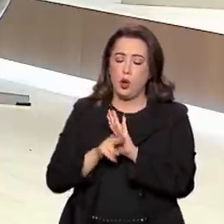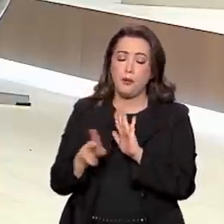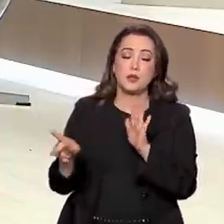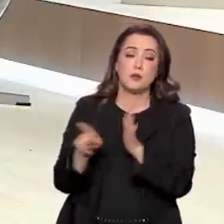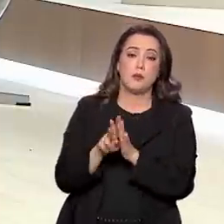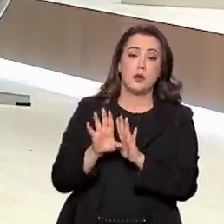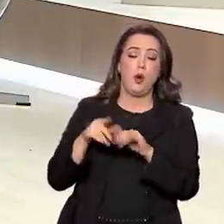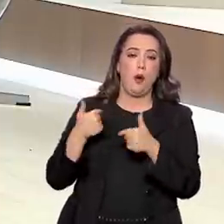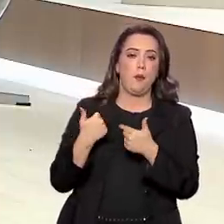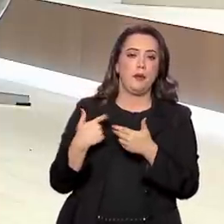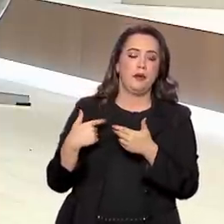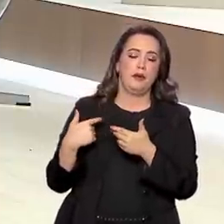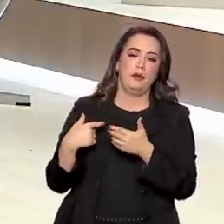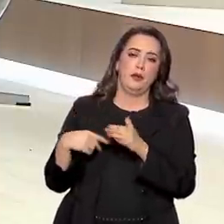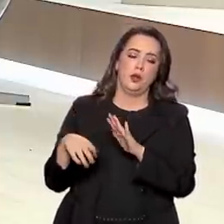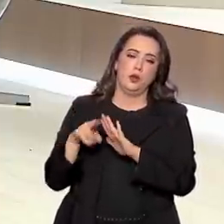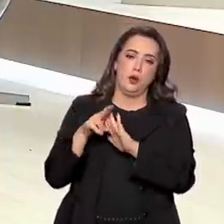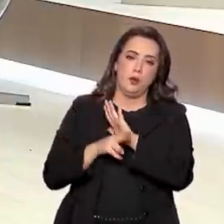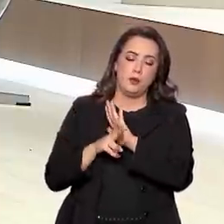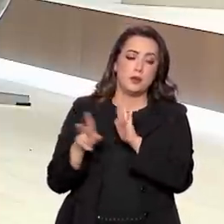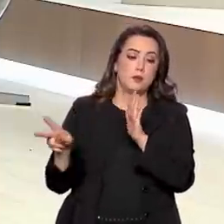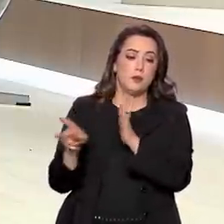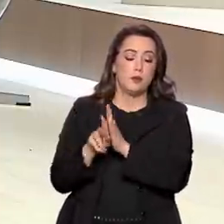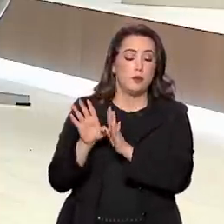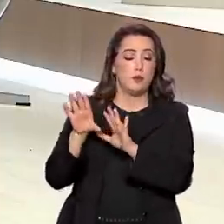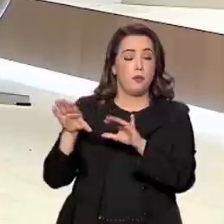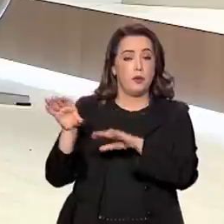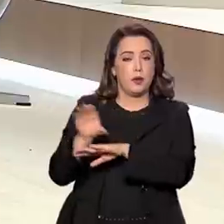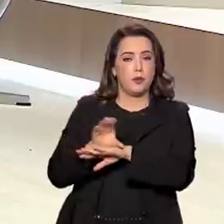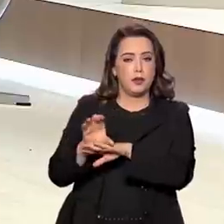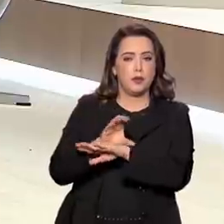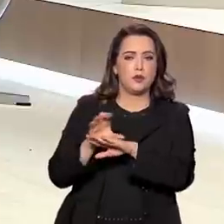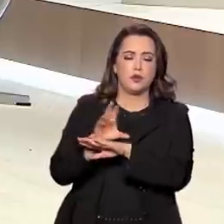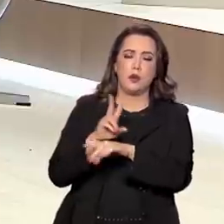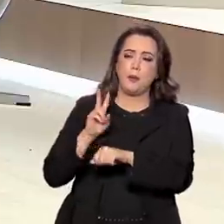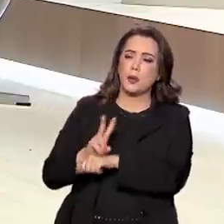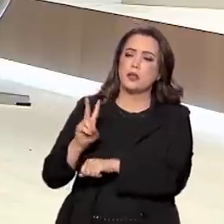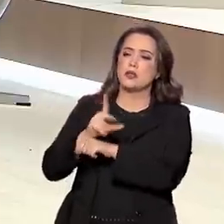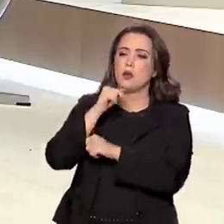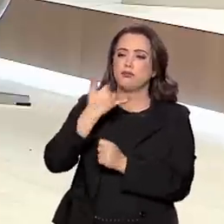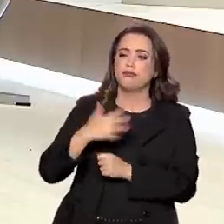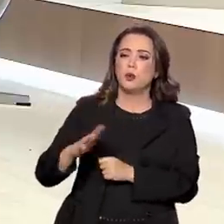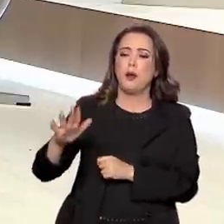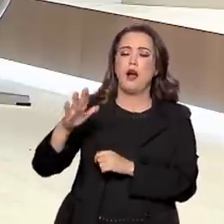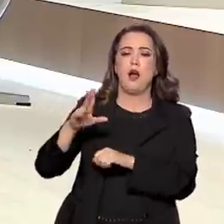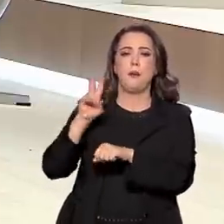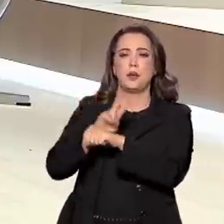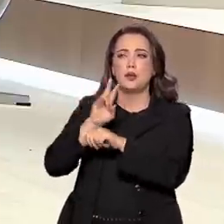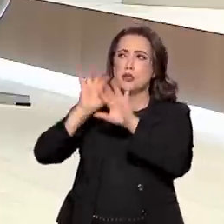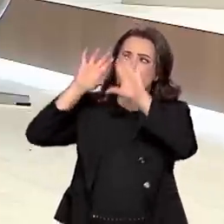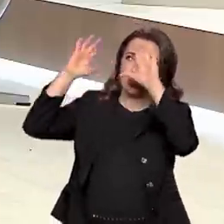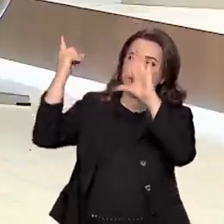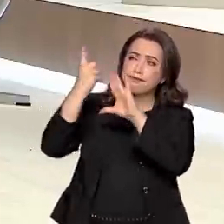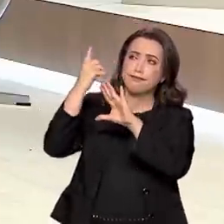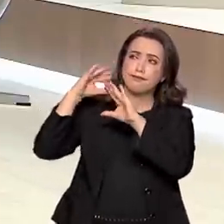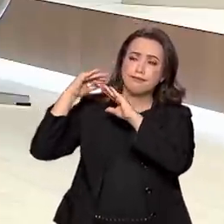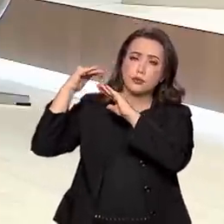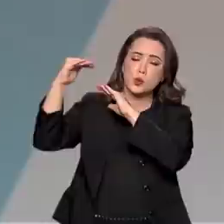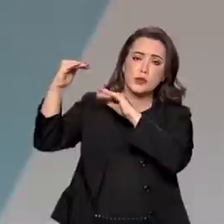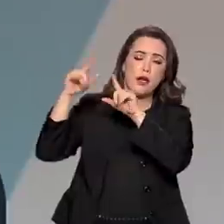a inviolabilidade as nossas fronteiras terrestres marítimas aéreas tudo isso um pouco